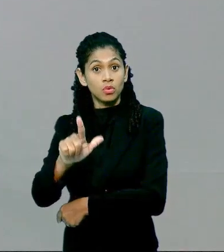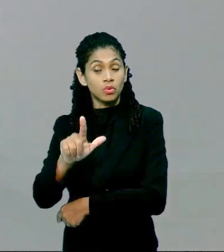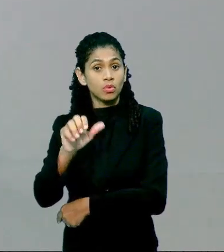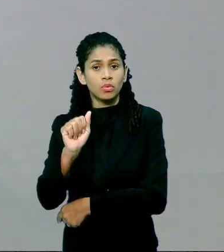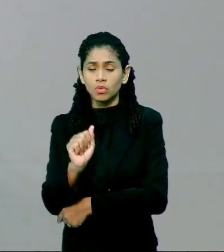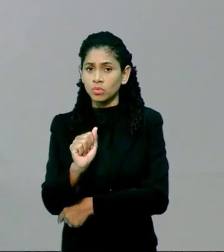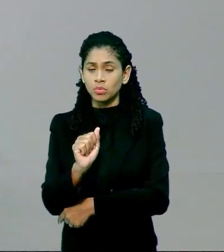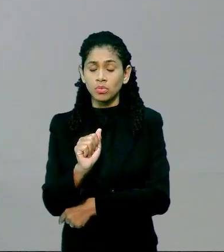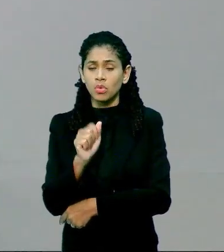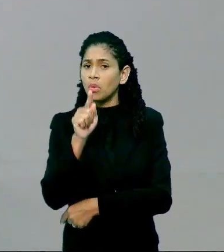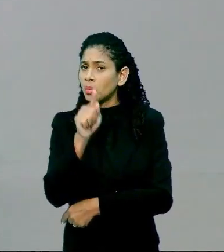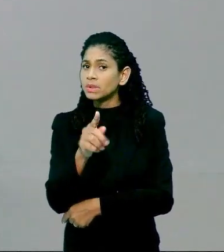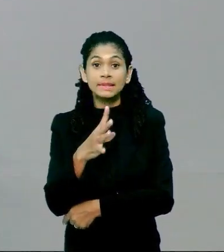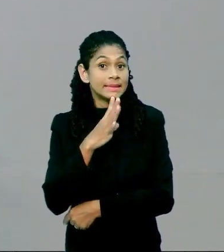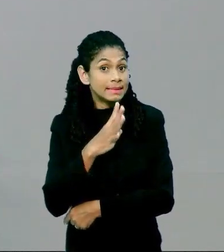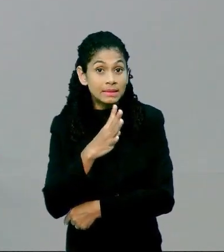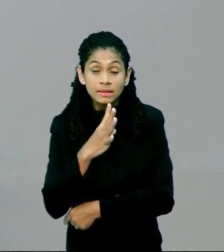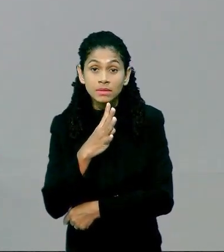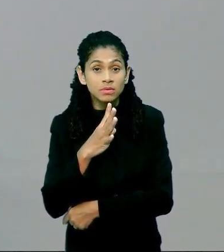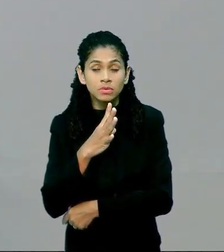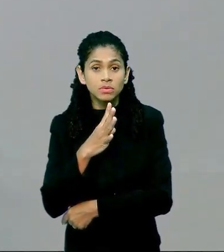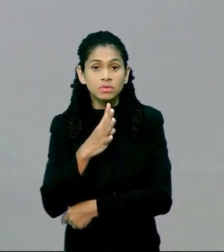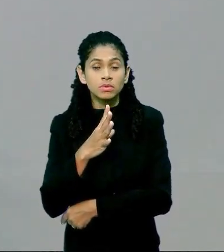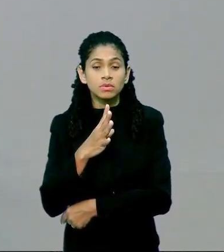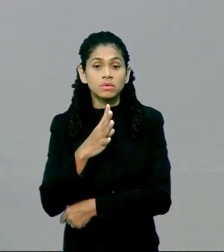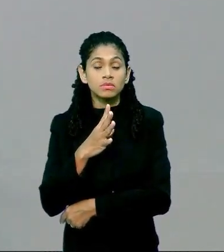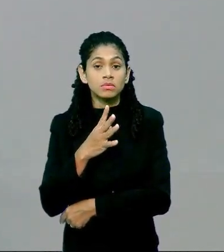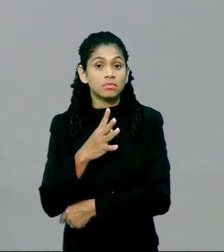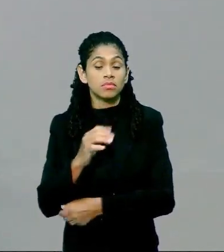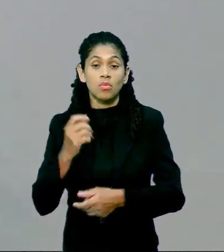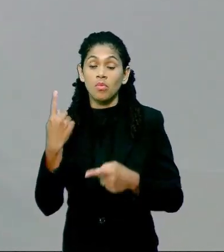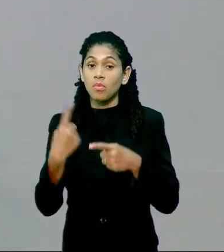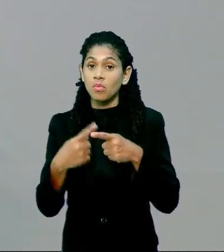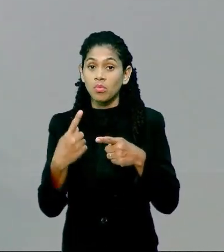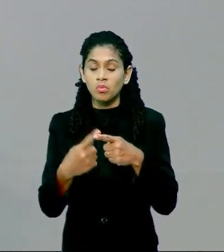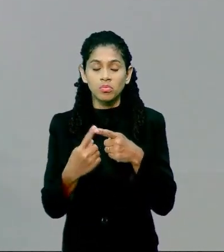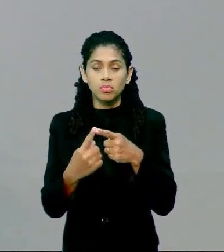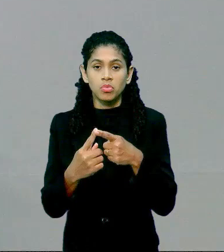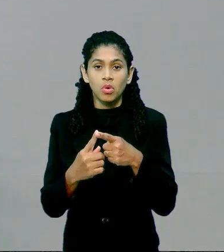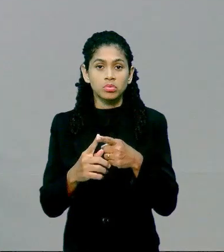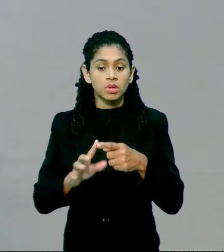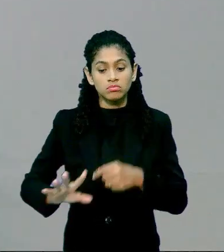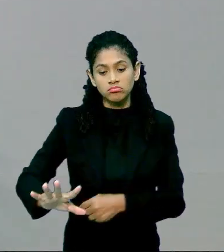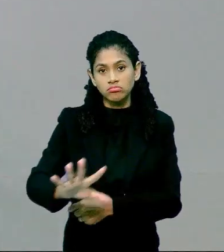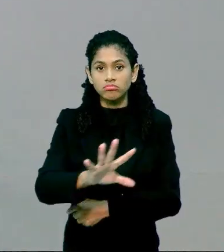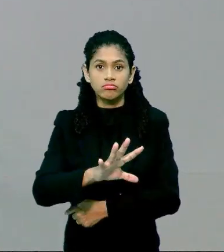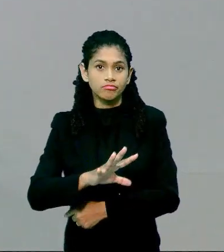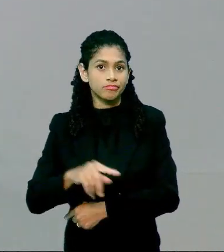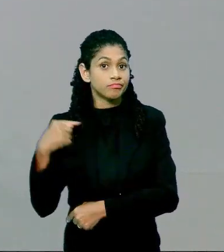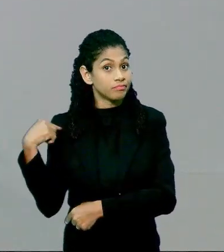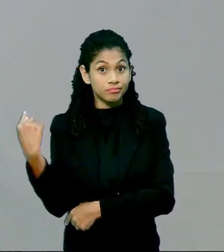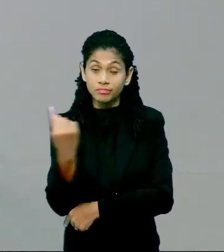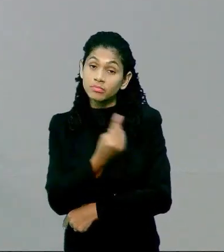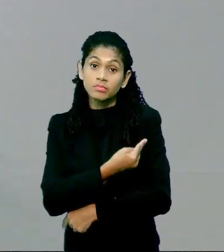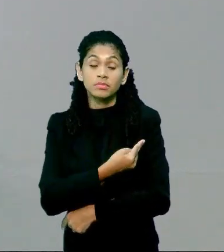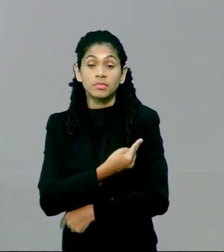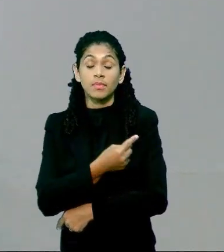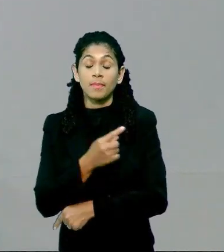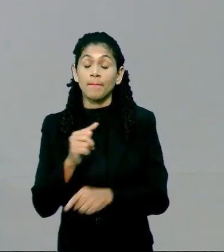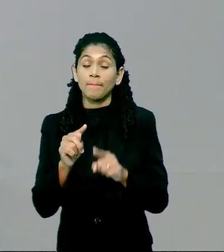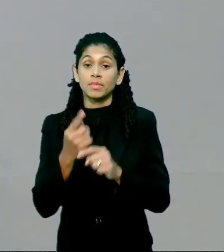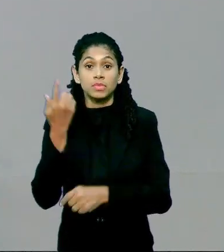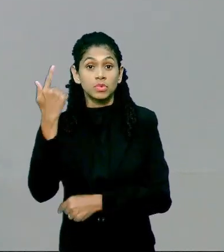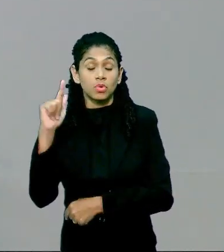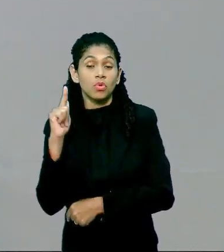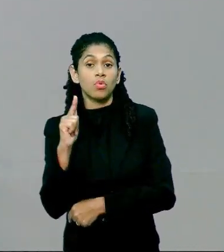Lula, enfim. O jogo da Lua você não conhece porque não faz parte do nosso segmento. Mas outros que têm até influência indígena, como